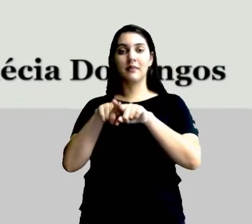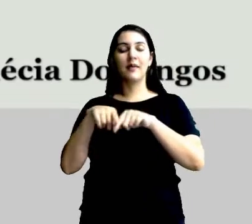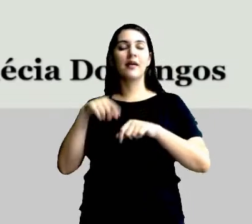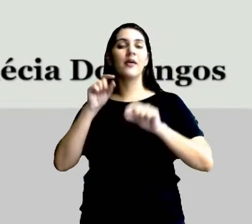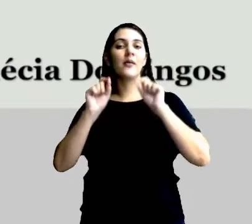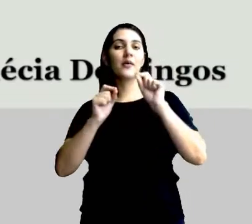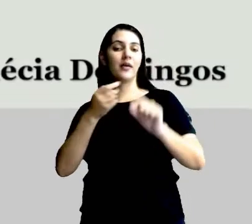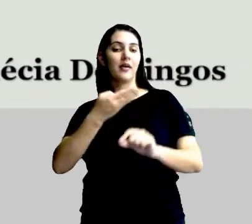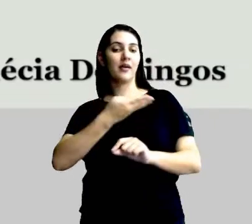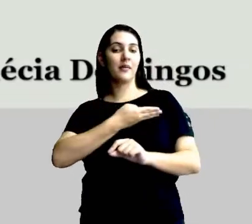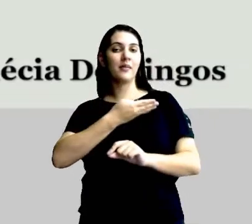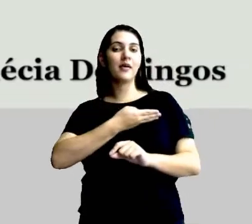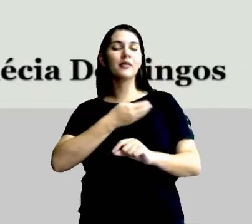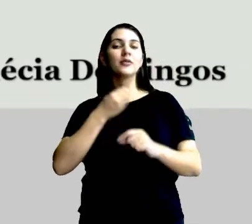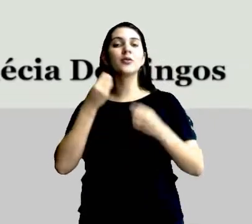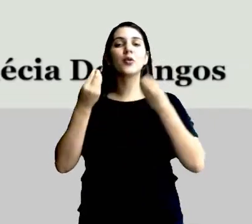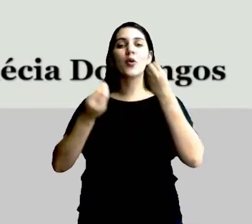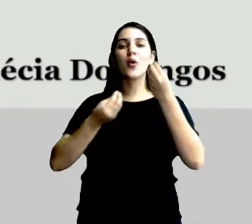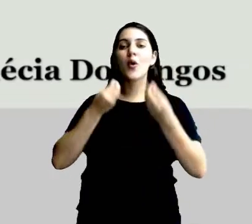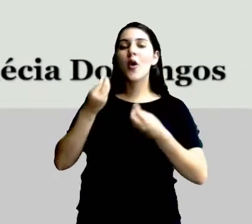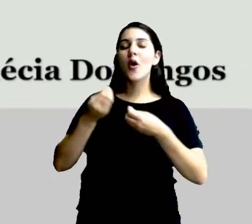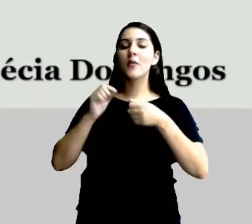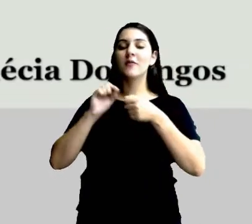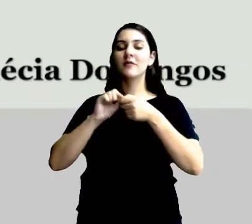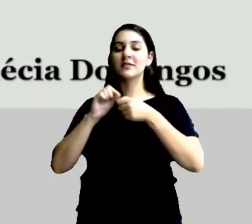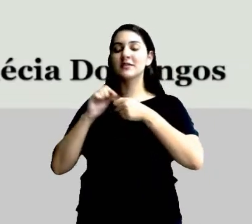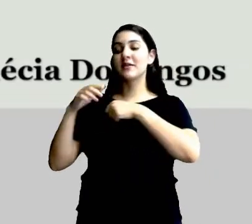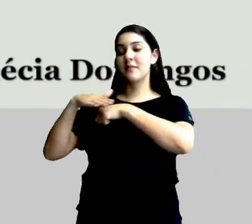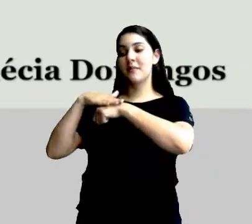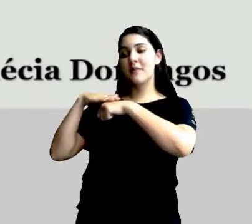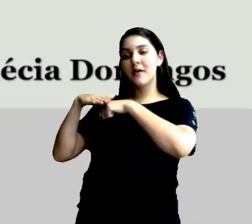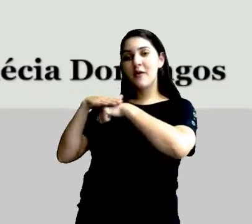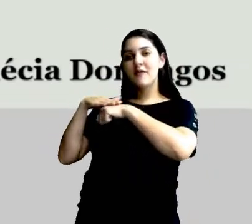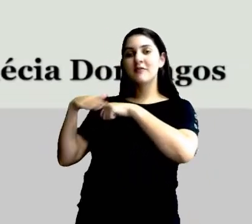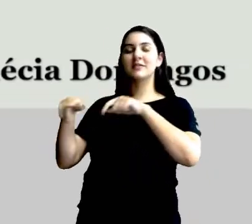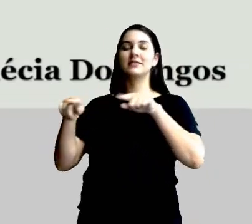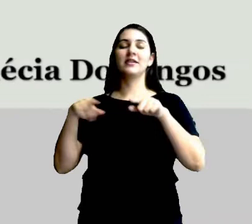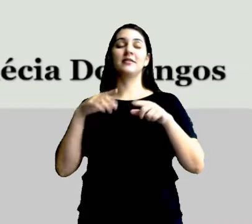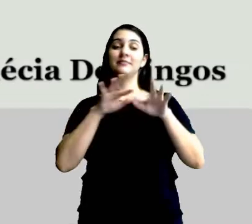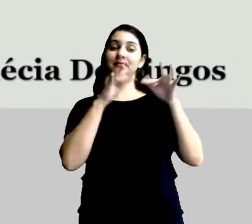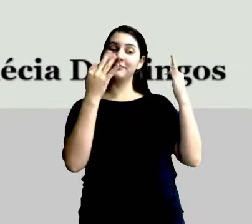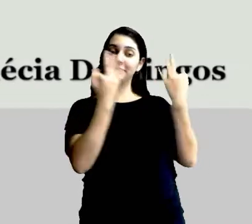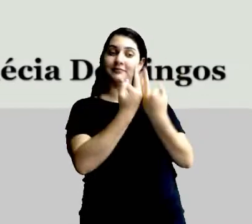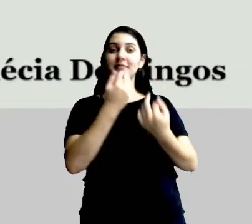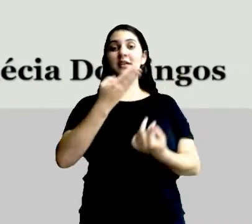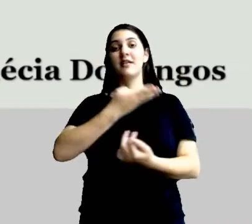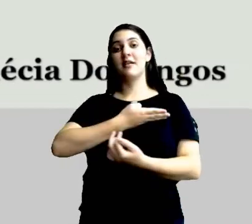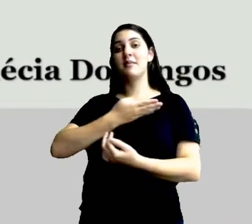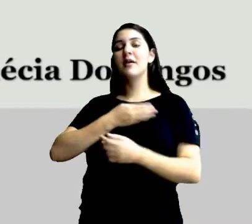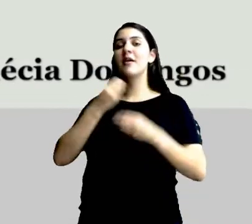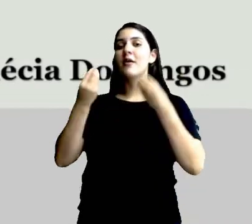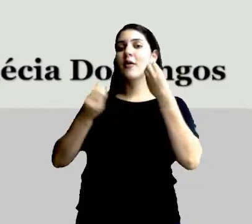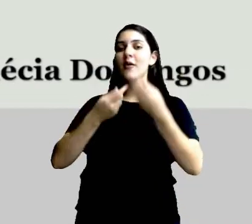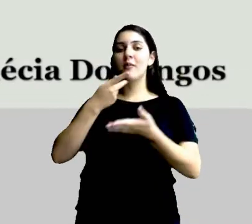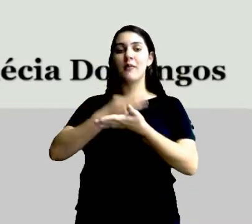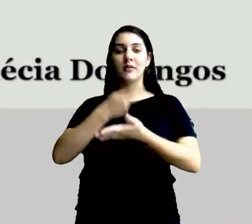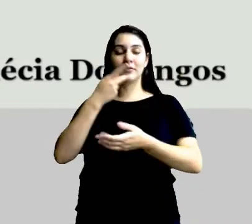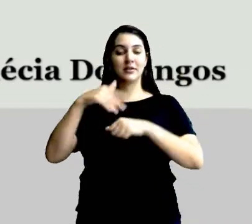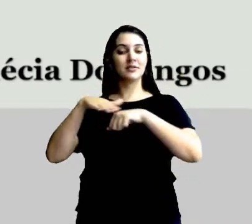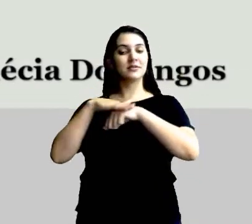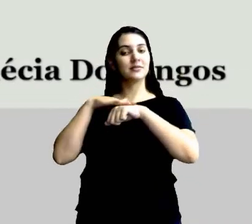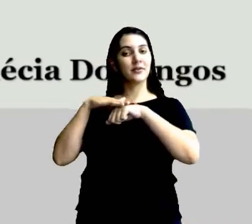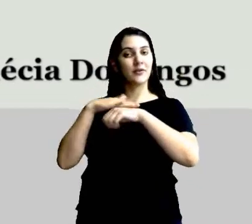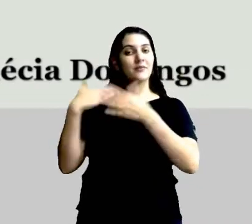também amigos. Como é que eu faço para dialogar quando eu tenho membros da família, quando eu tenho amigos? Como é que acontece essa